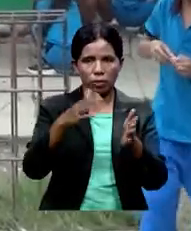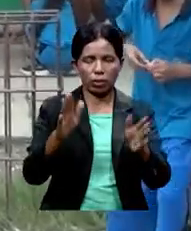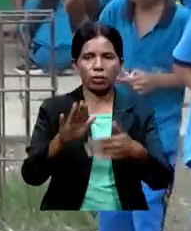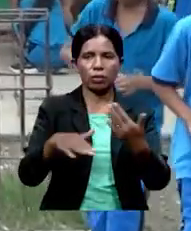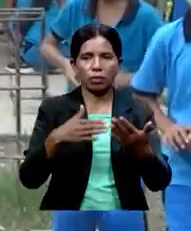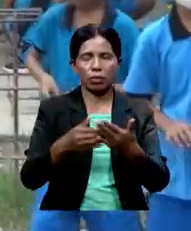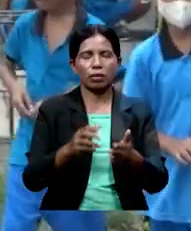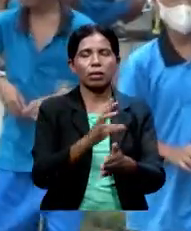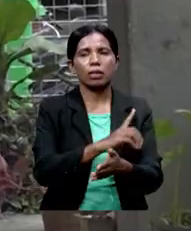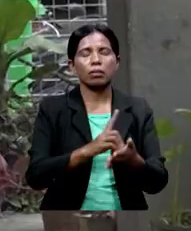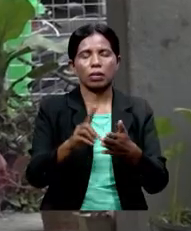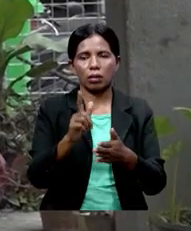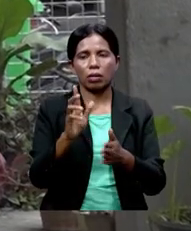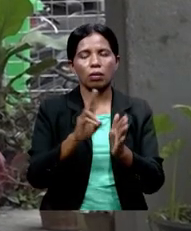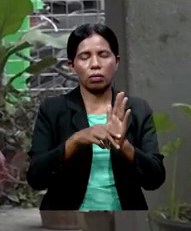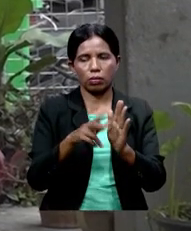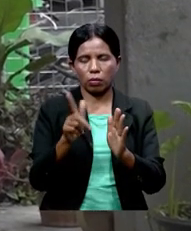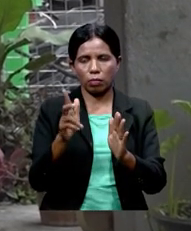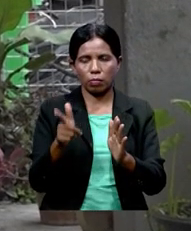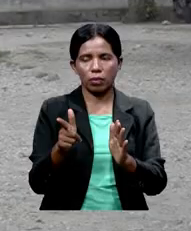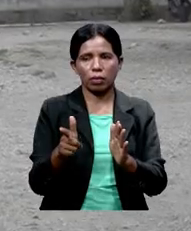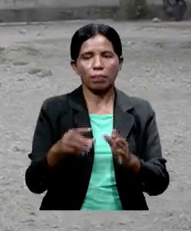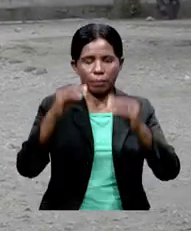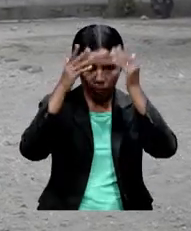semana horas ranulu, mas em realidade, professores Barak